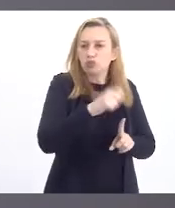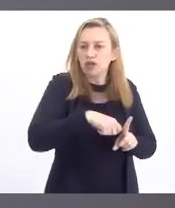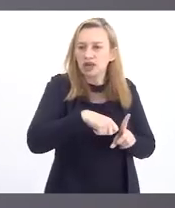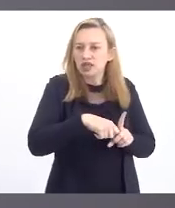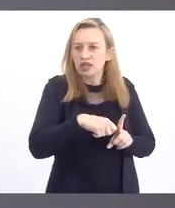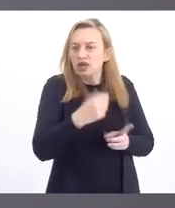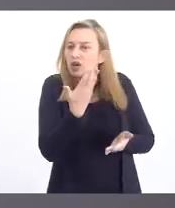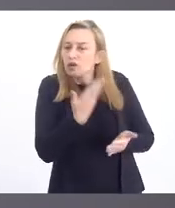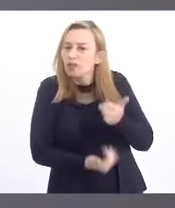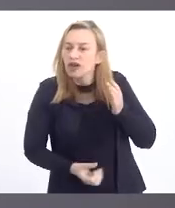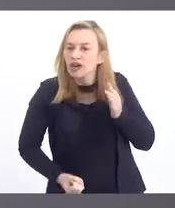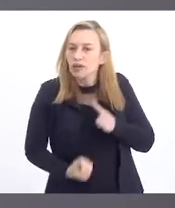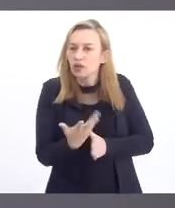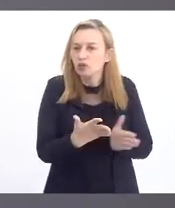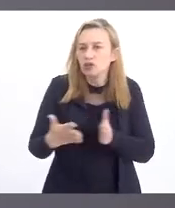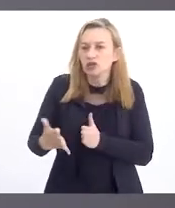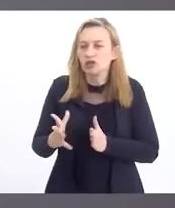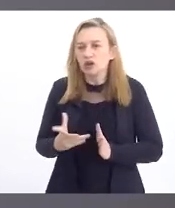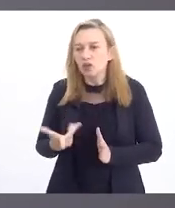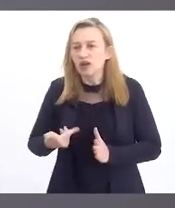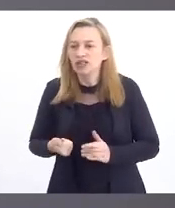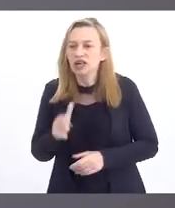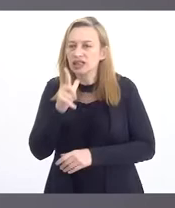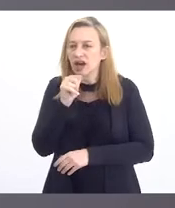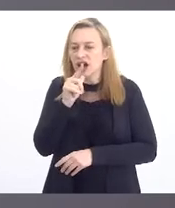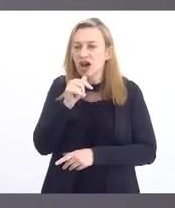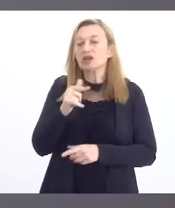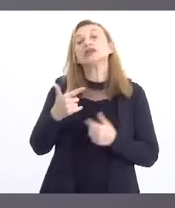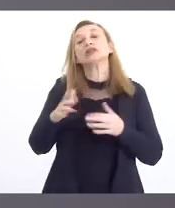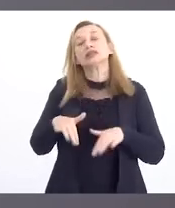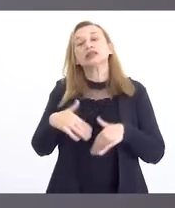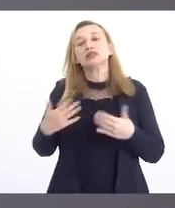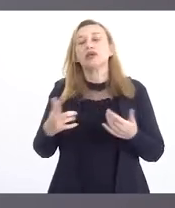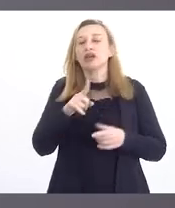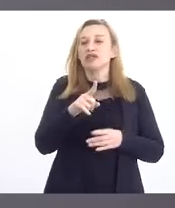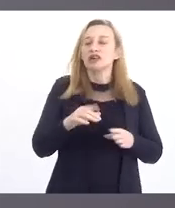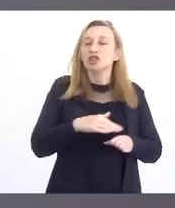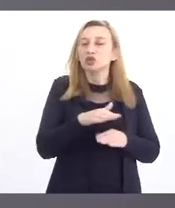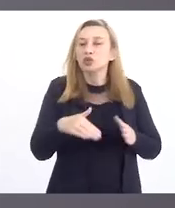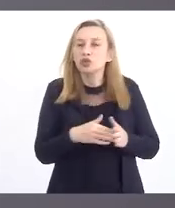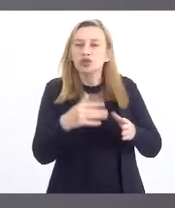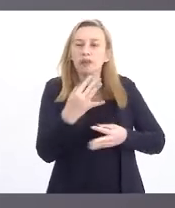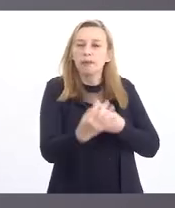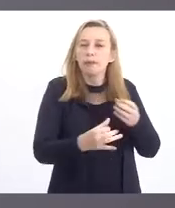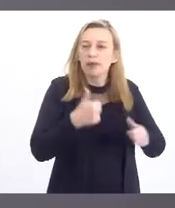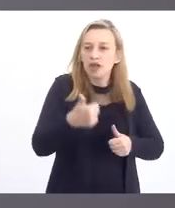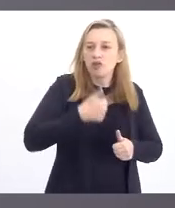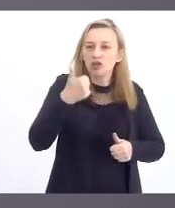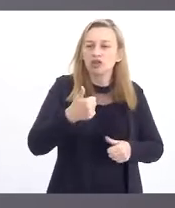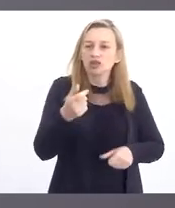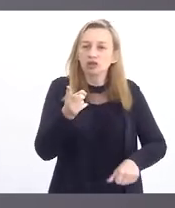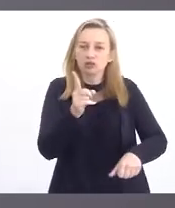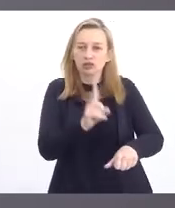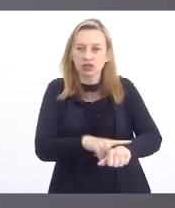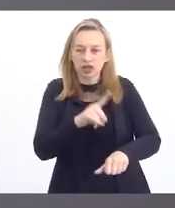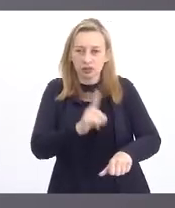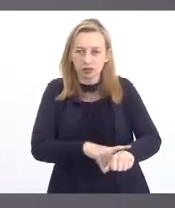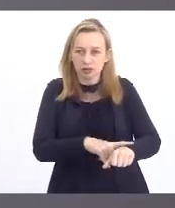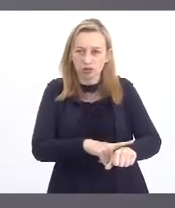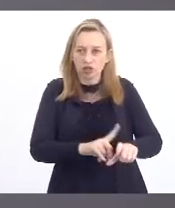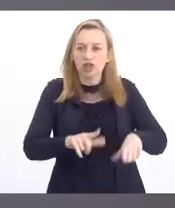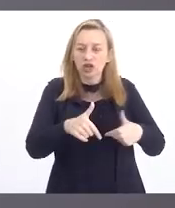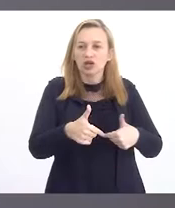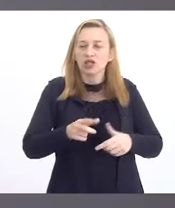que eu perco a produção e perco a qualidade da água. Então, ali você faseia toda a melhoria. A melhoria tem um prazo de implantação, tá? Exatamente por causa